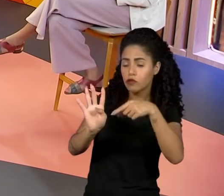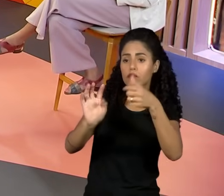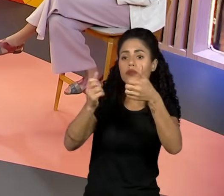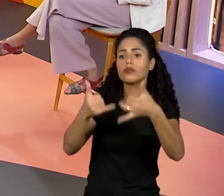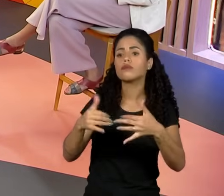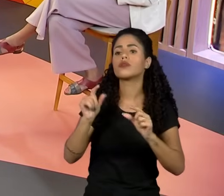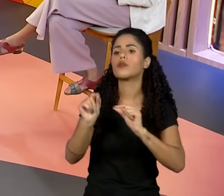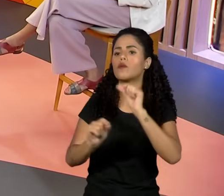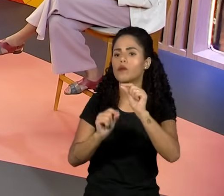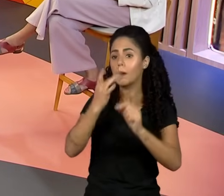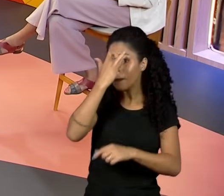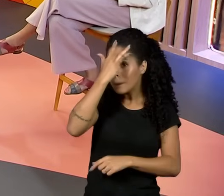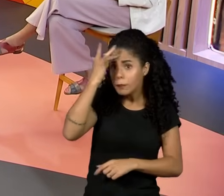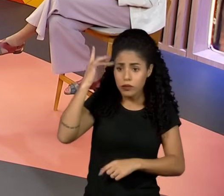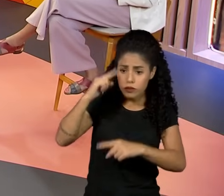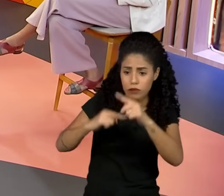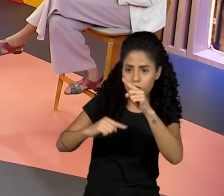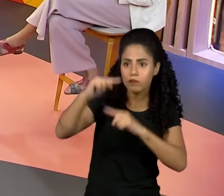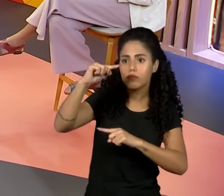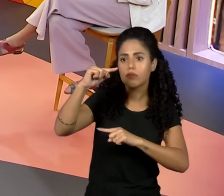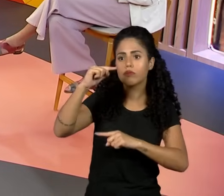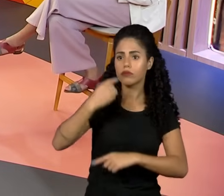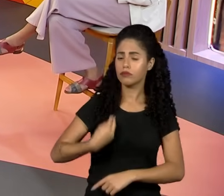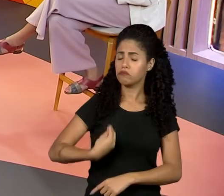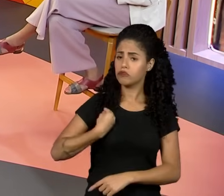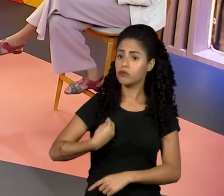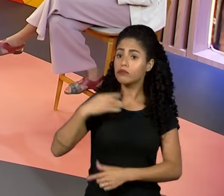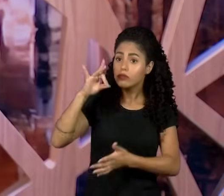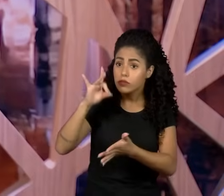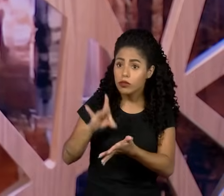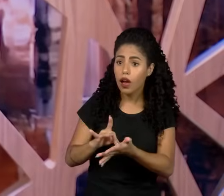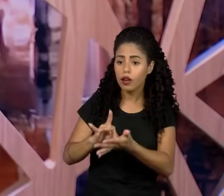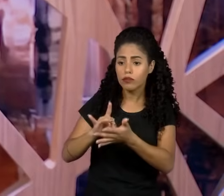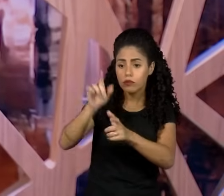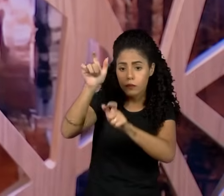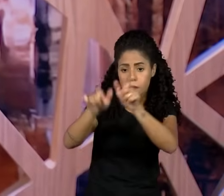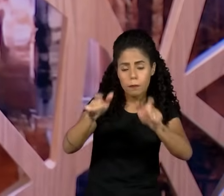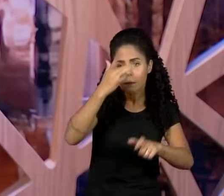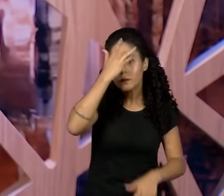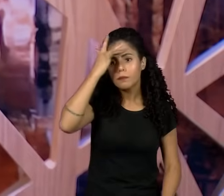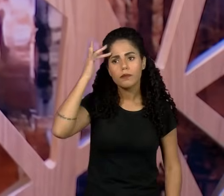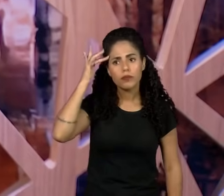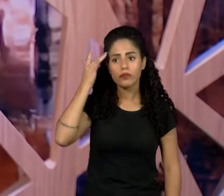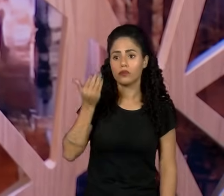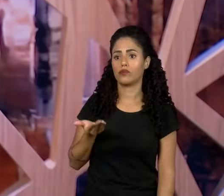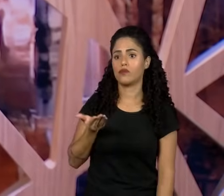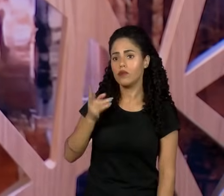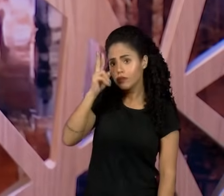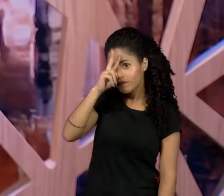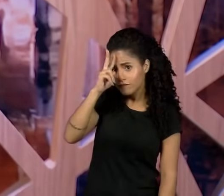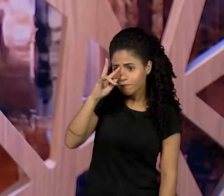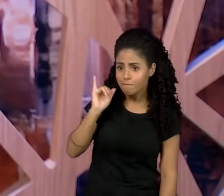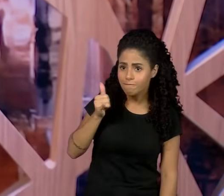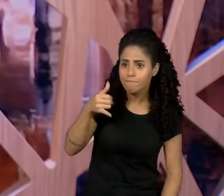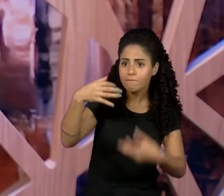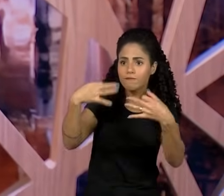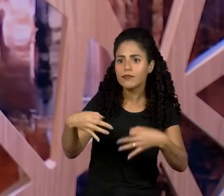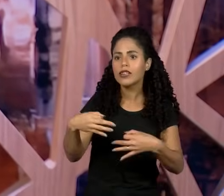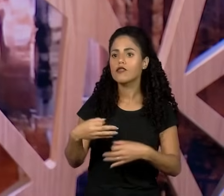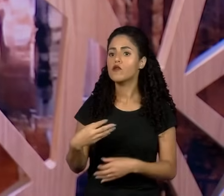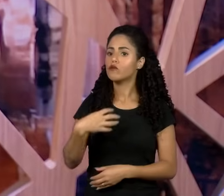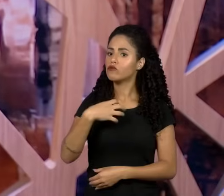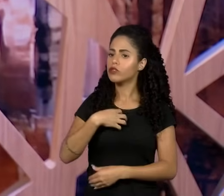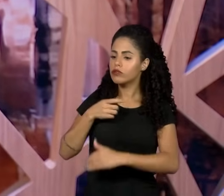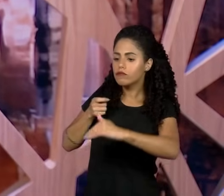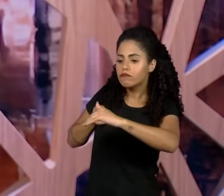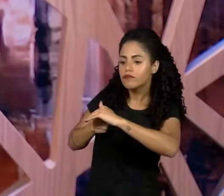retratam heróis da nossa biografia, né? Que retratam personalidades. Então, sem dúvida, discutir a forma de financiamento é